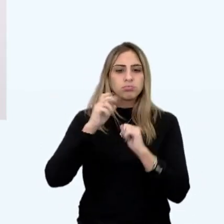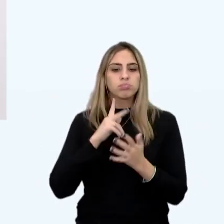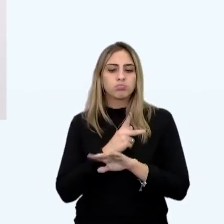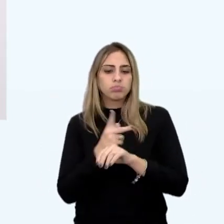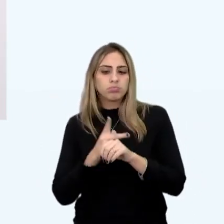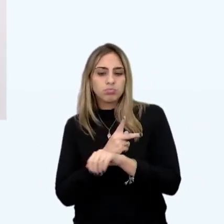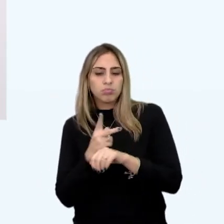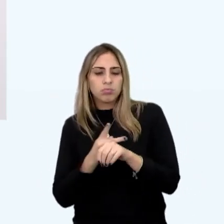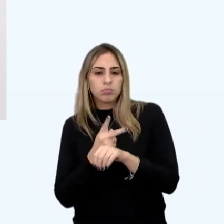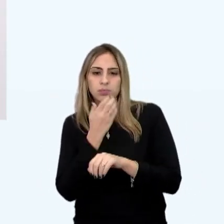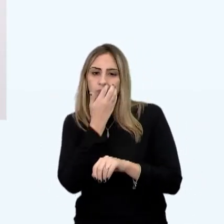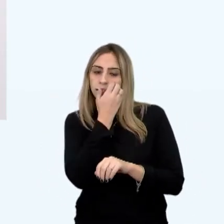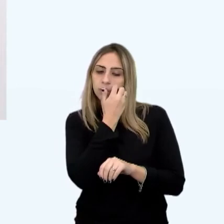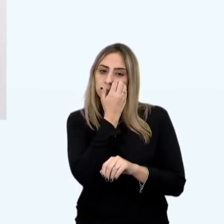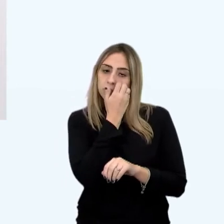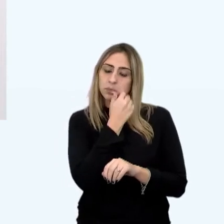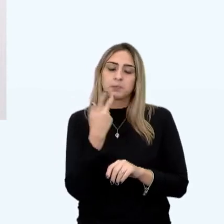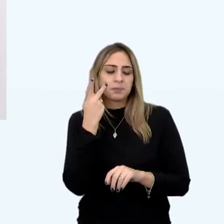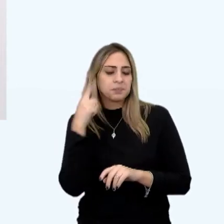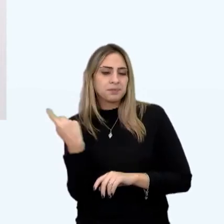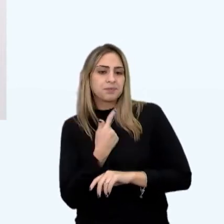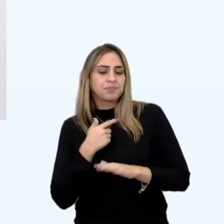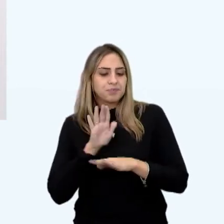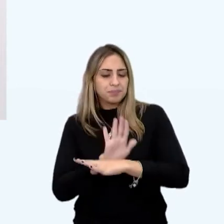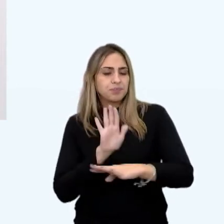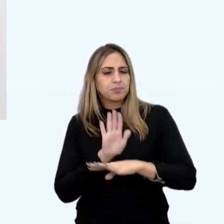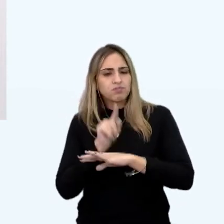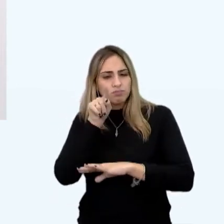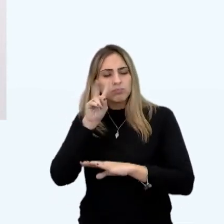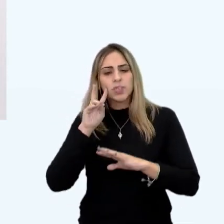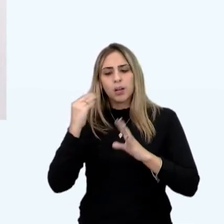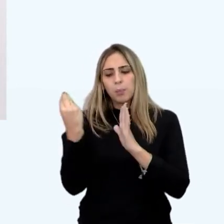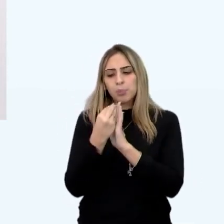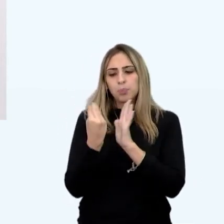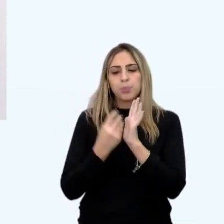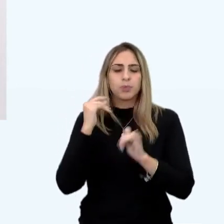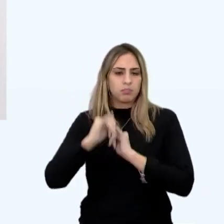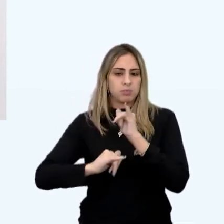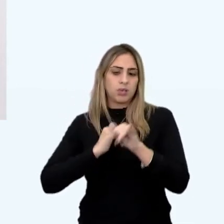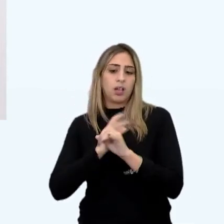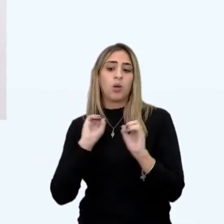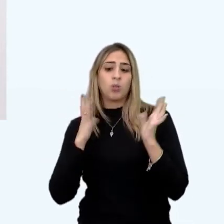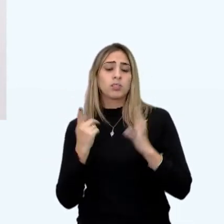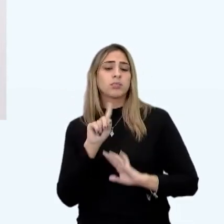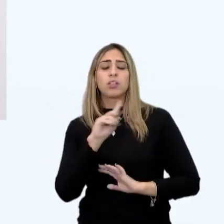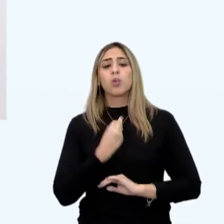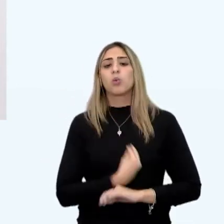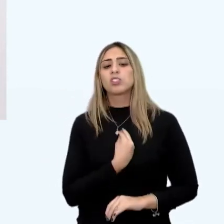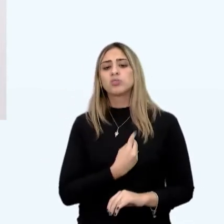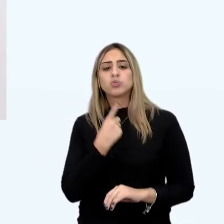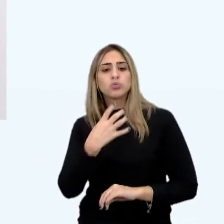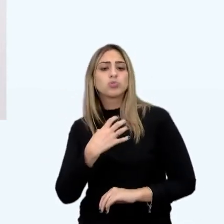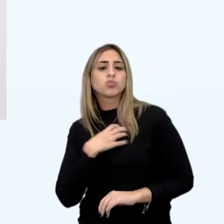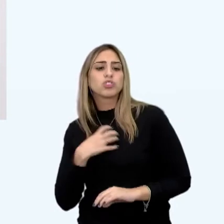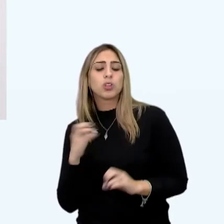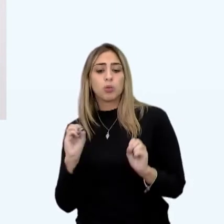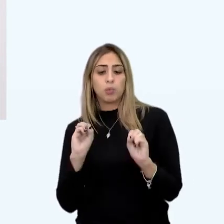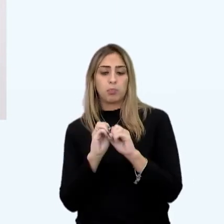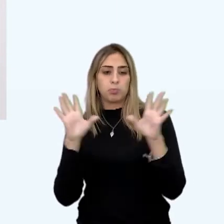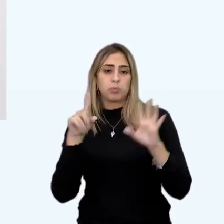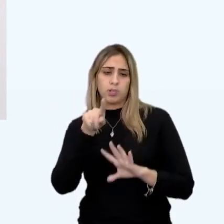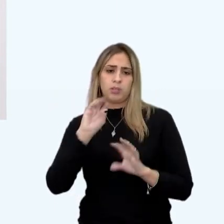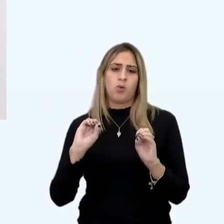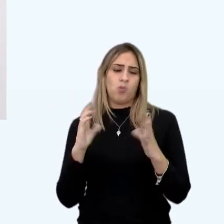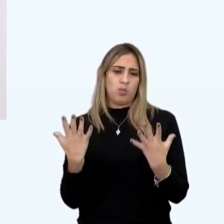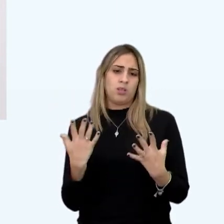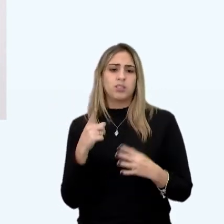serviço da Multivias para que a gente ajudasse a viralizar os posts na internet. Acontece que não existe uma fórmula mágica para que isso